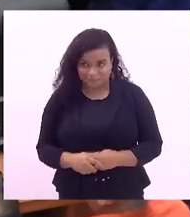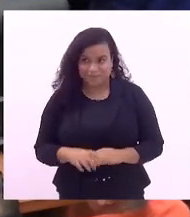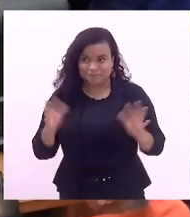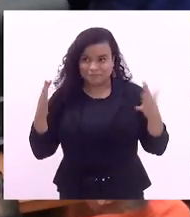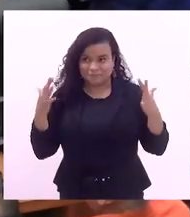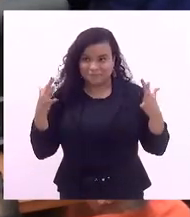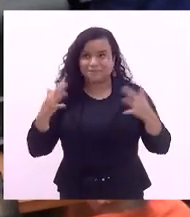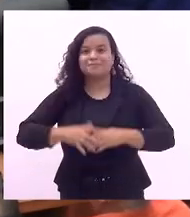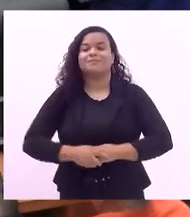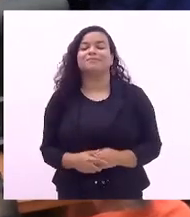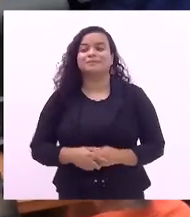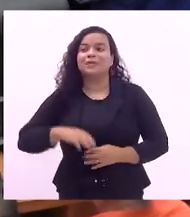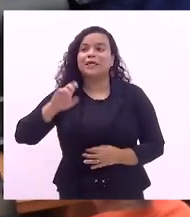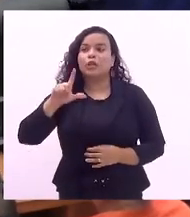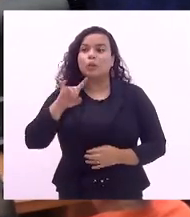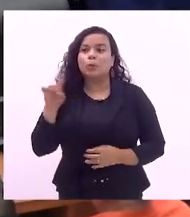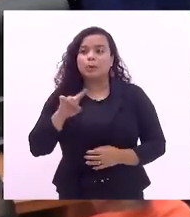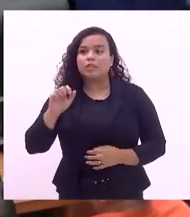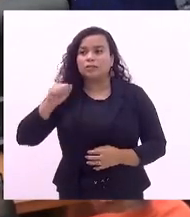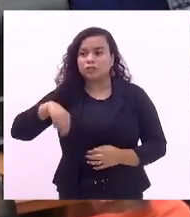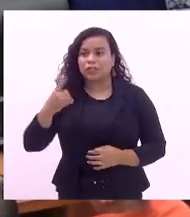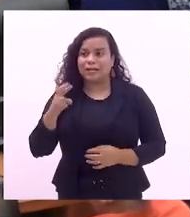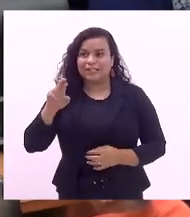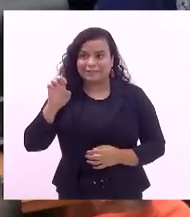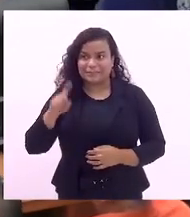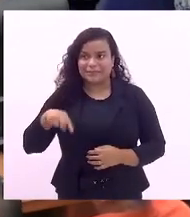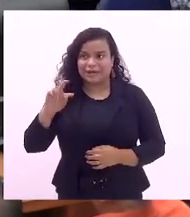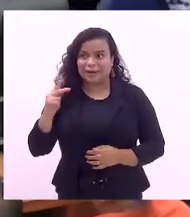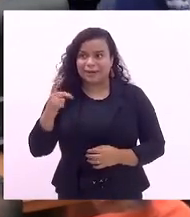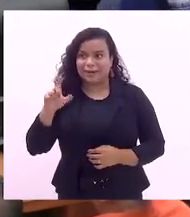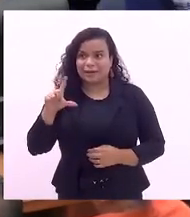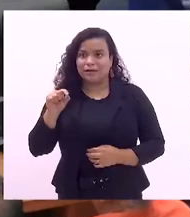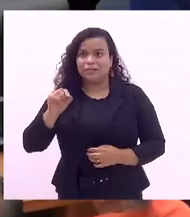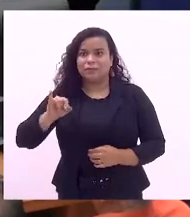o Luiz André Eloy